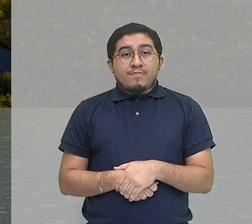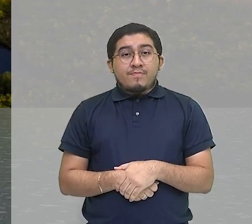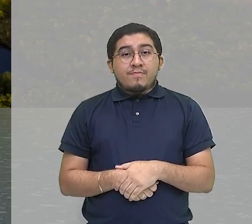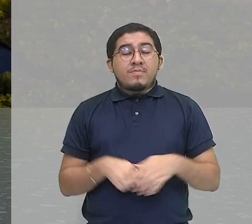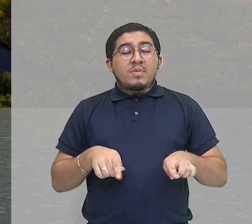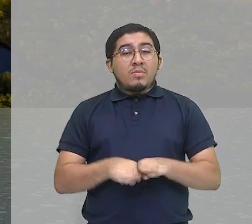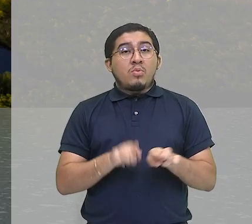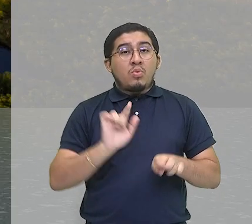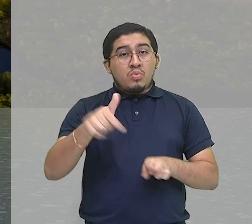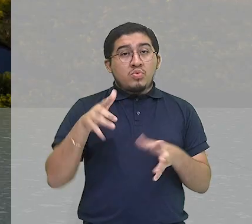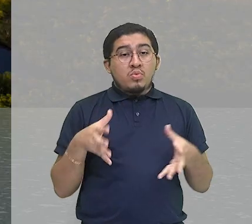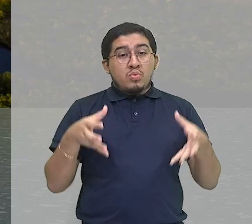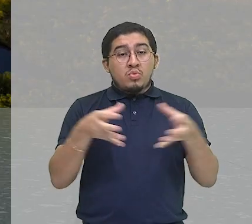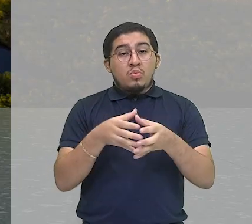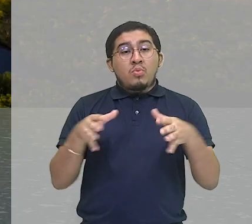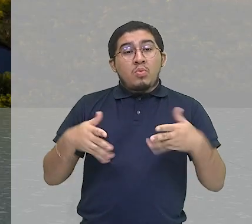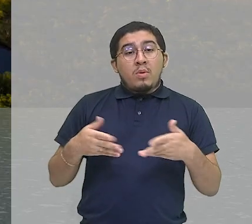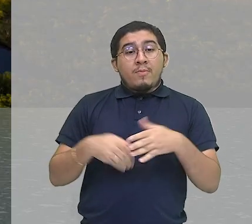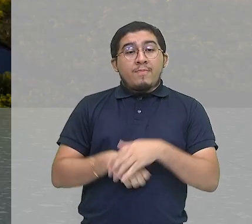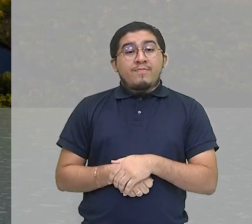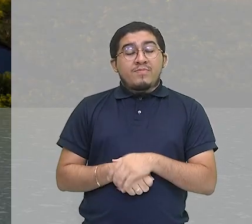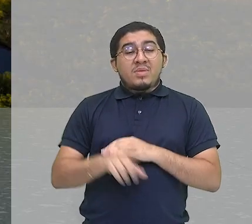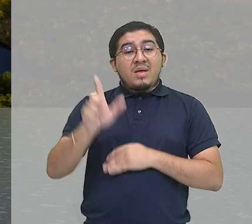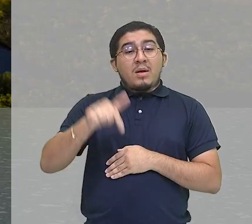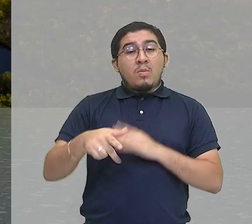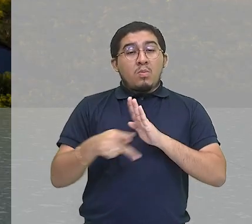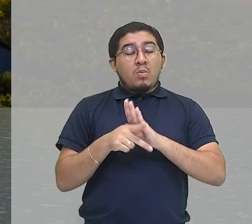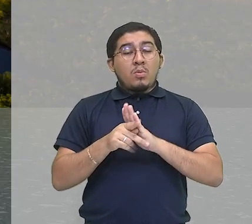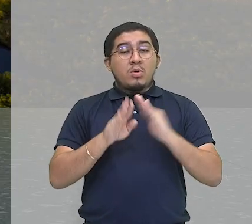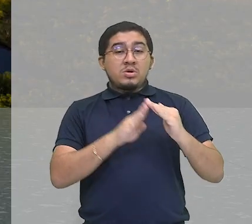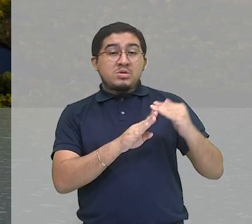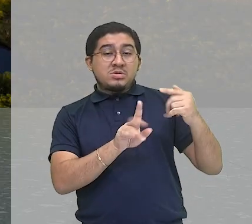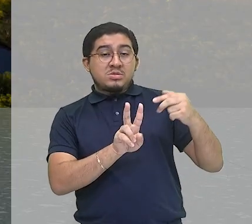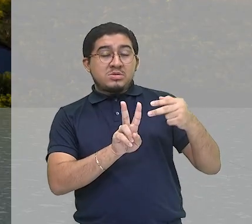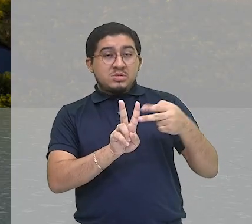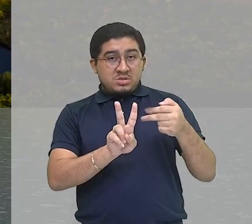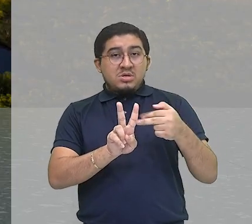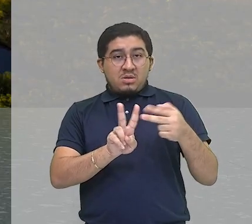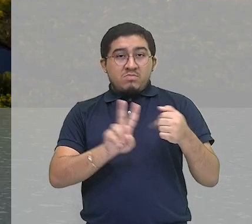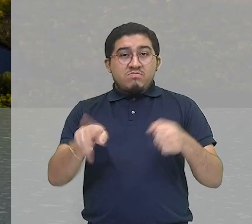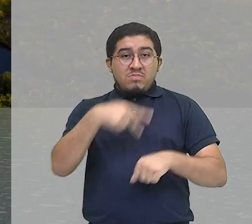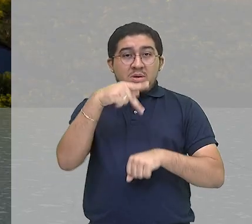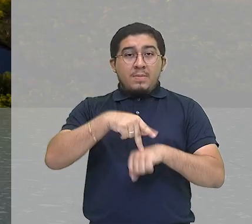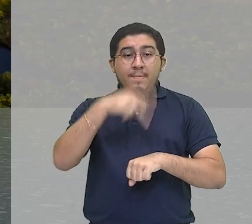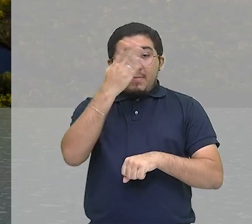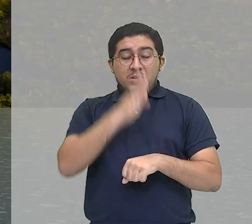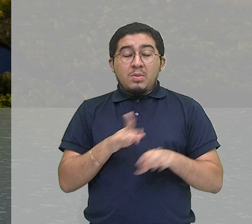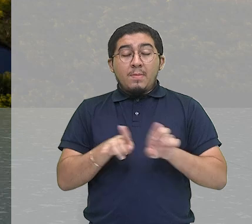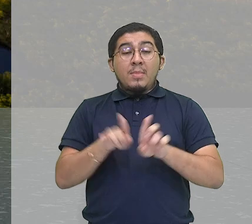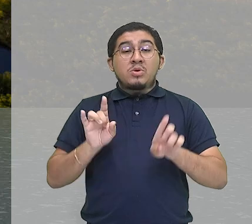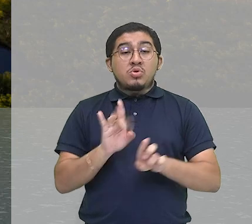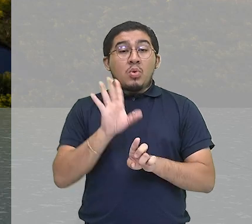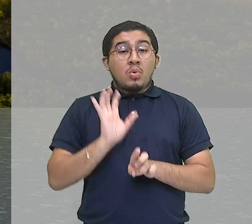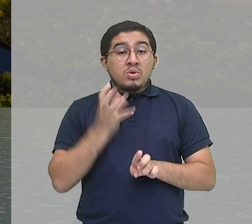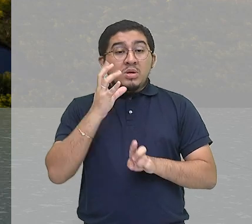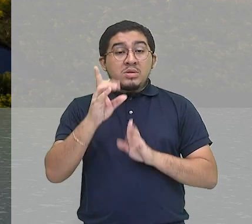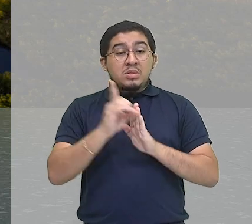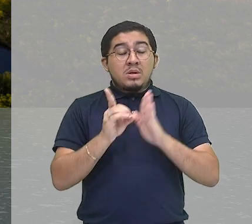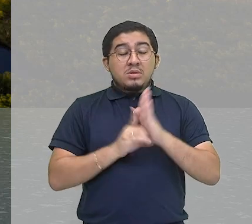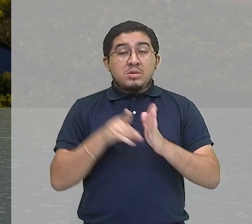se organizou foram os indígenas brasileiros, mas isso só vai acontecer a partir da década